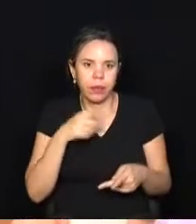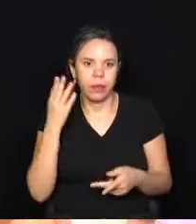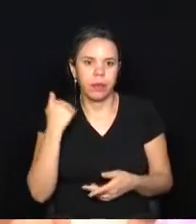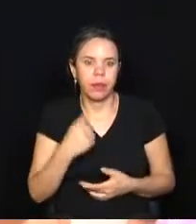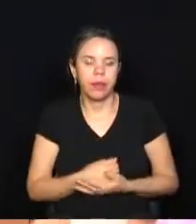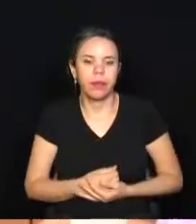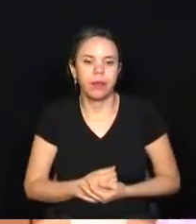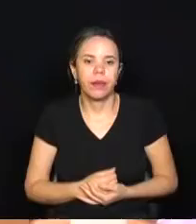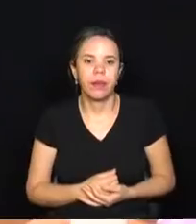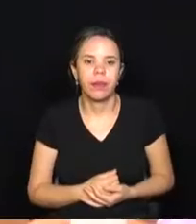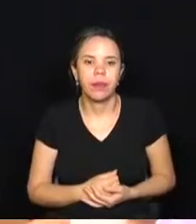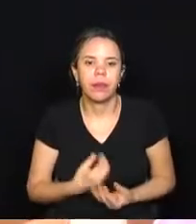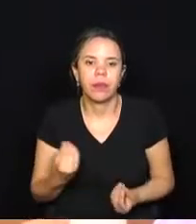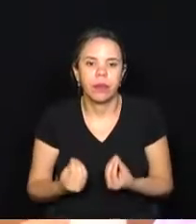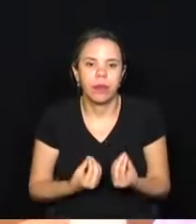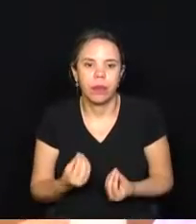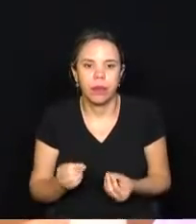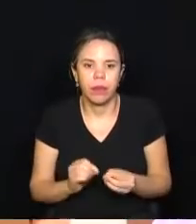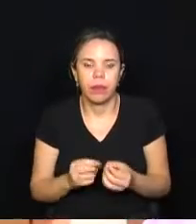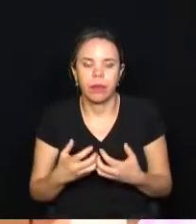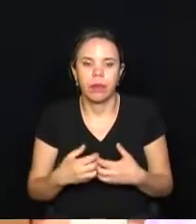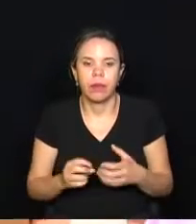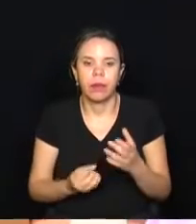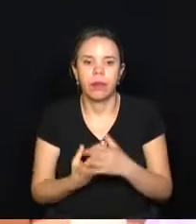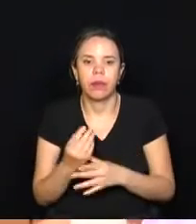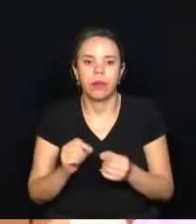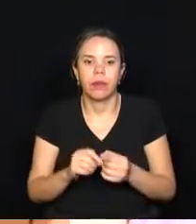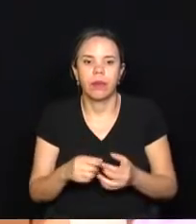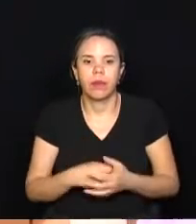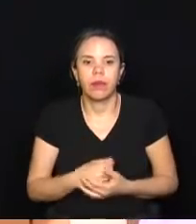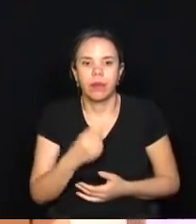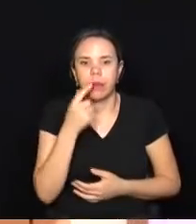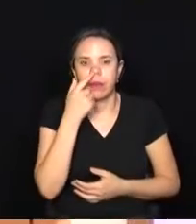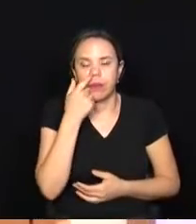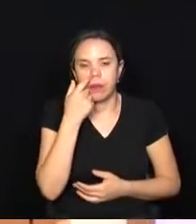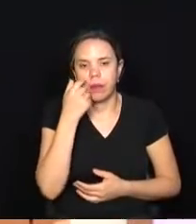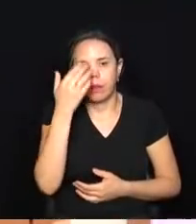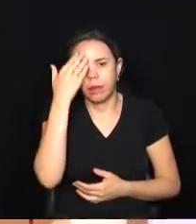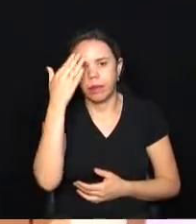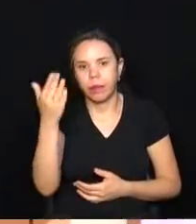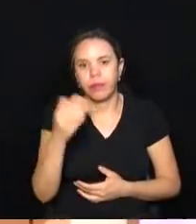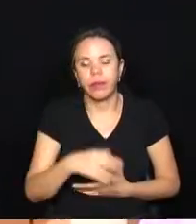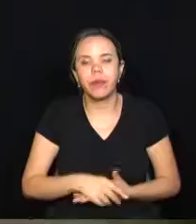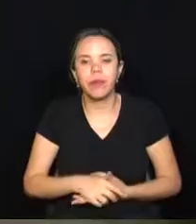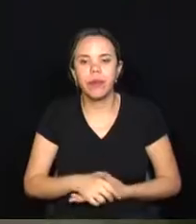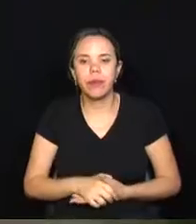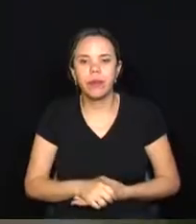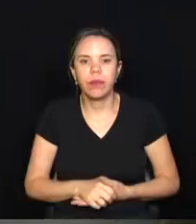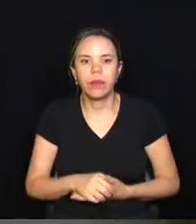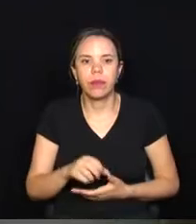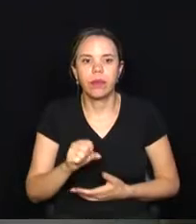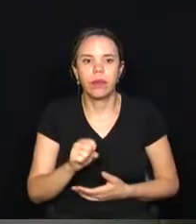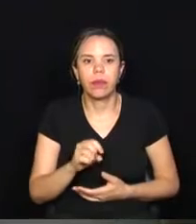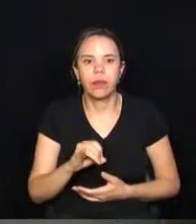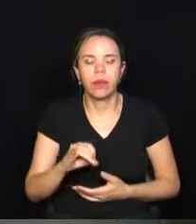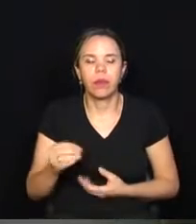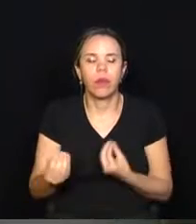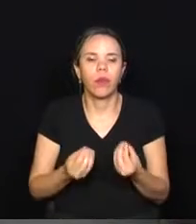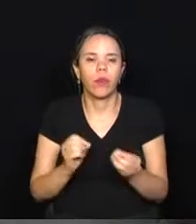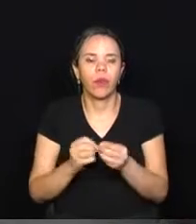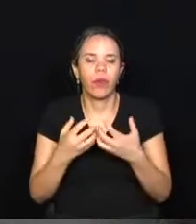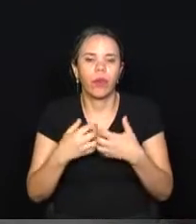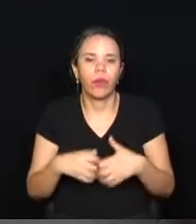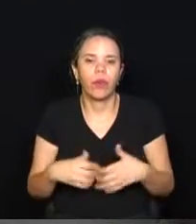né, como é que isso se faz. Tá? Obrigado. Sônia, hoje, como